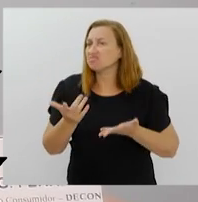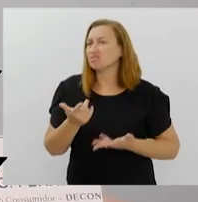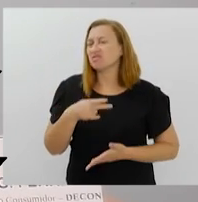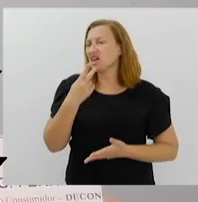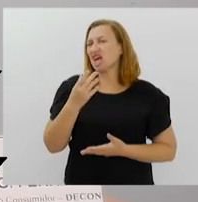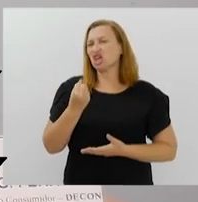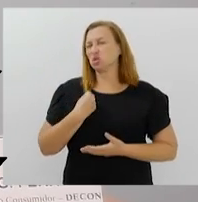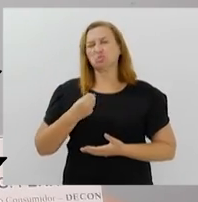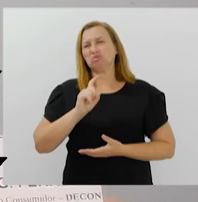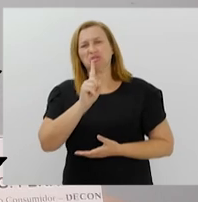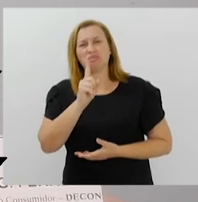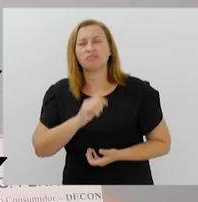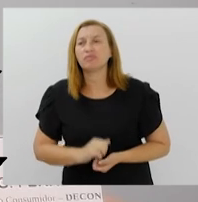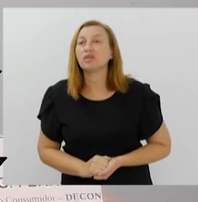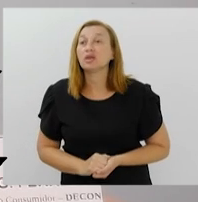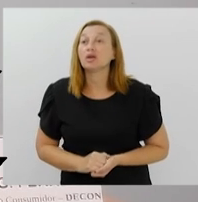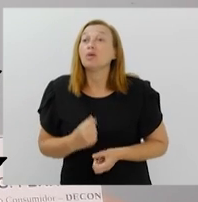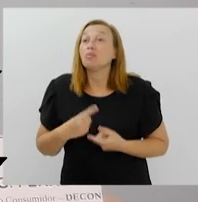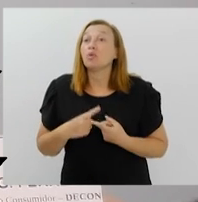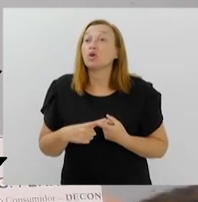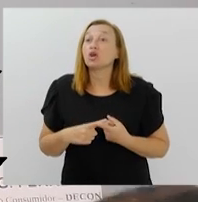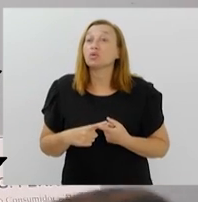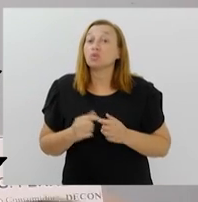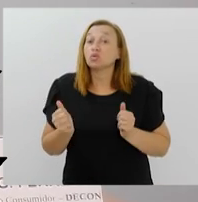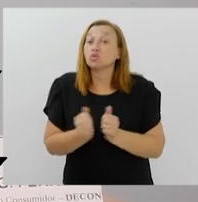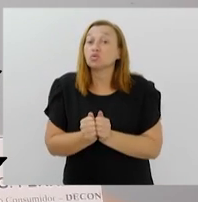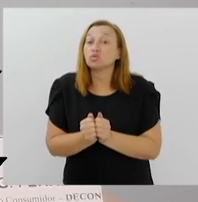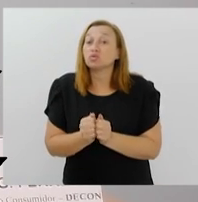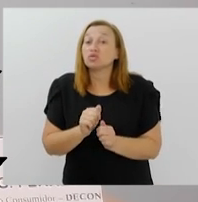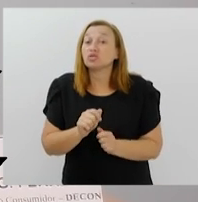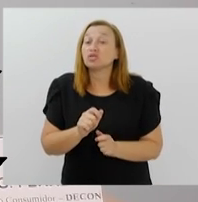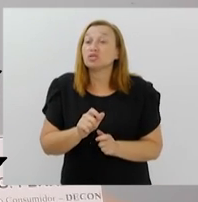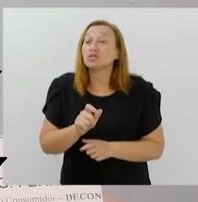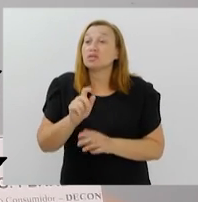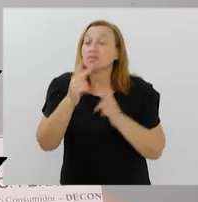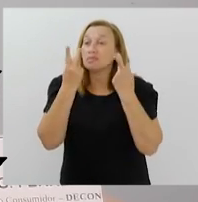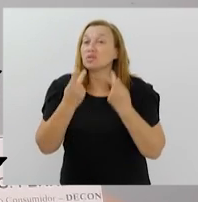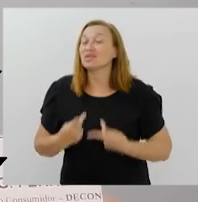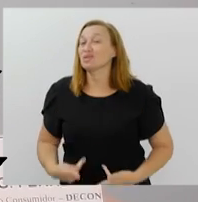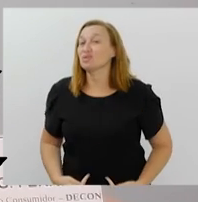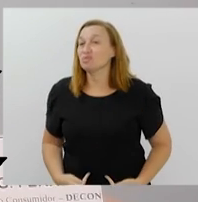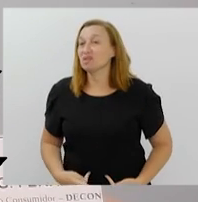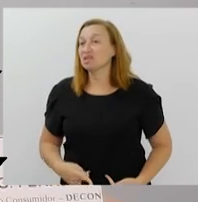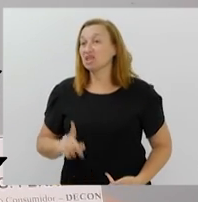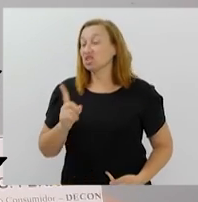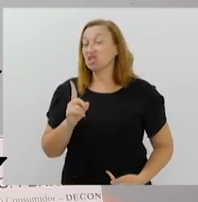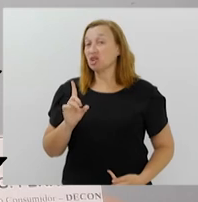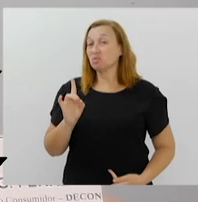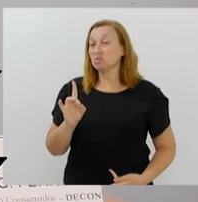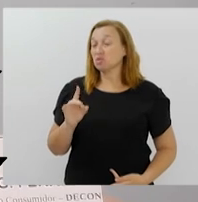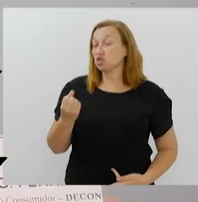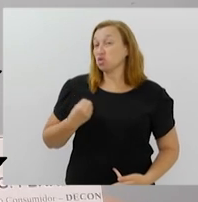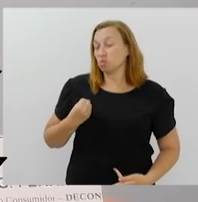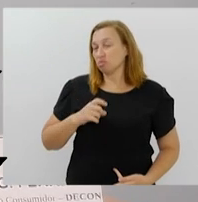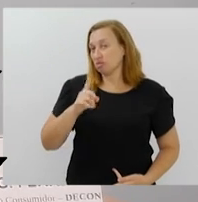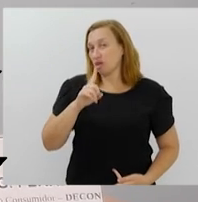em números porque eu tô diante de pessoas e não de números são famílias